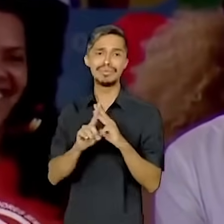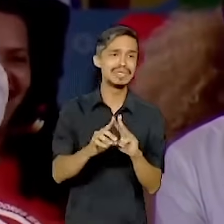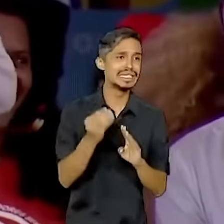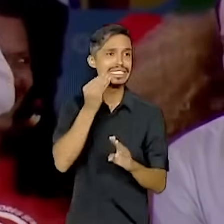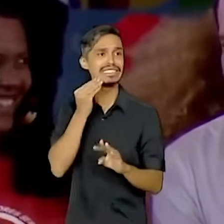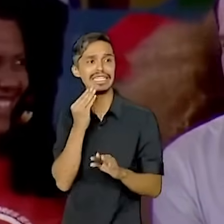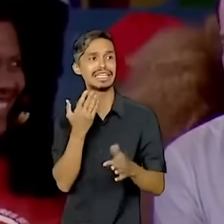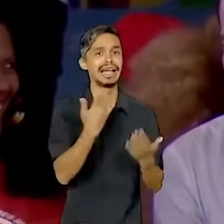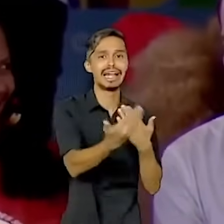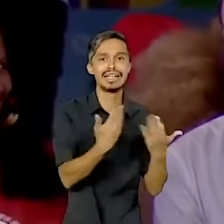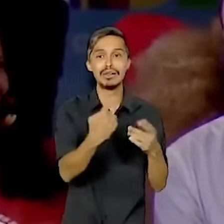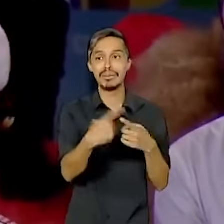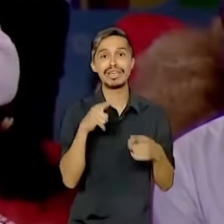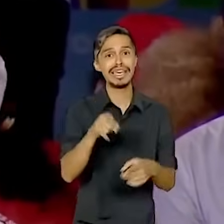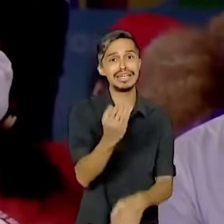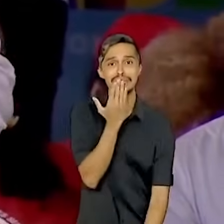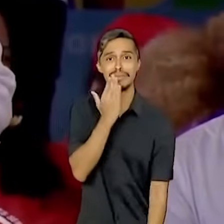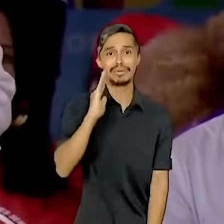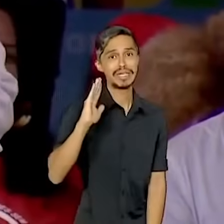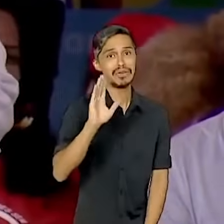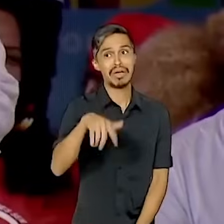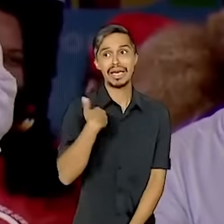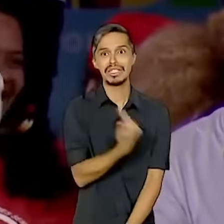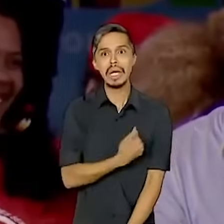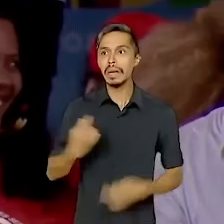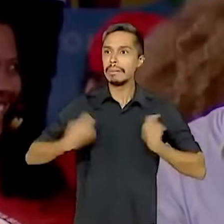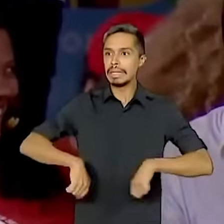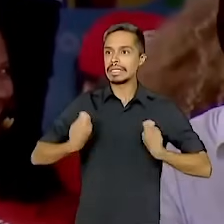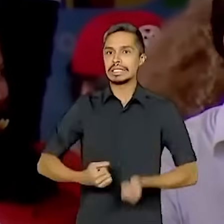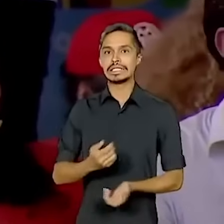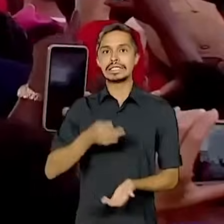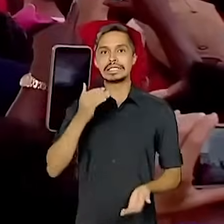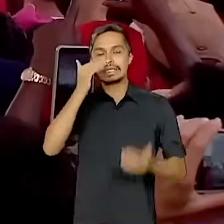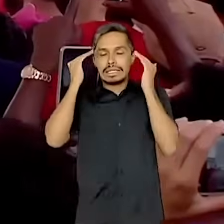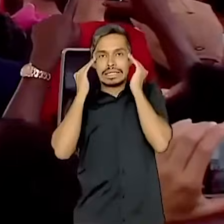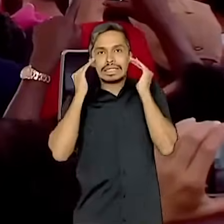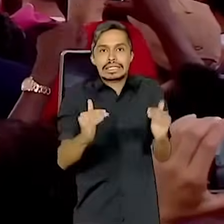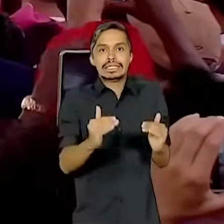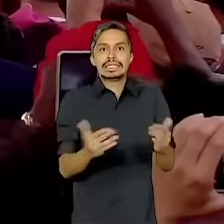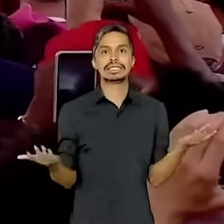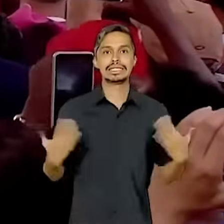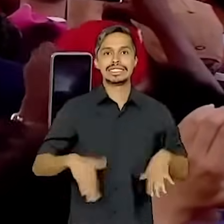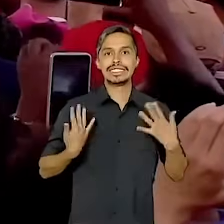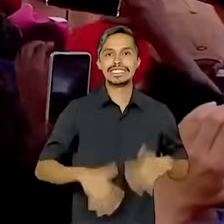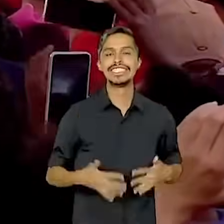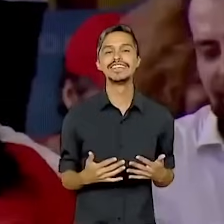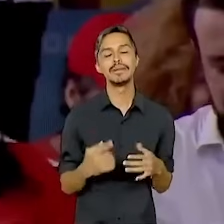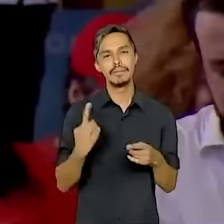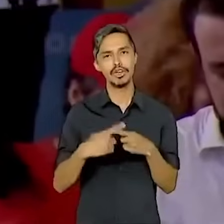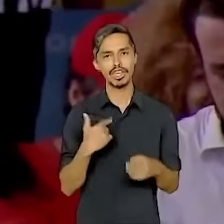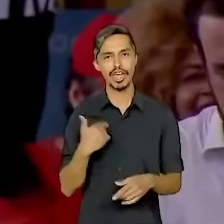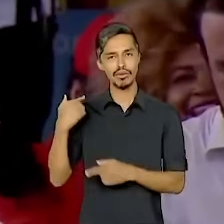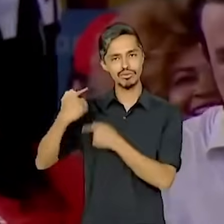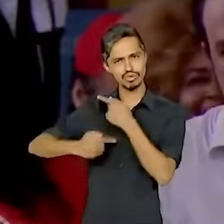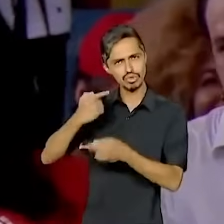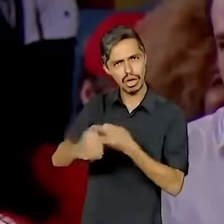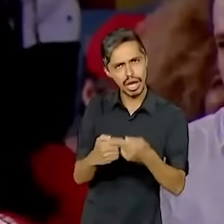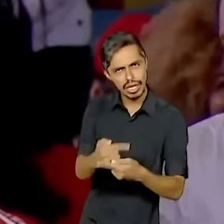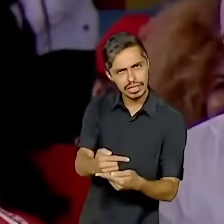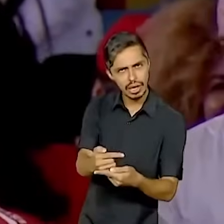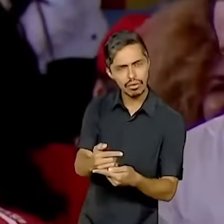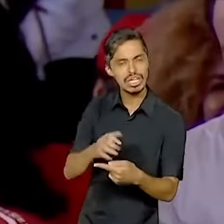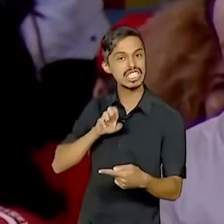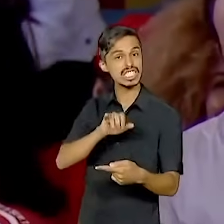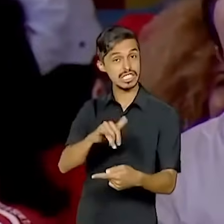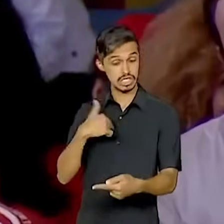atender a demanda que ele prometeu e que a gente tem que cumprir. Porque eu sou de uma geração que, quando a